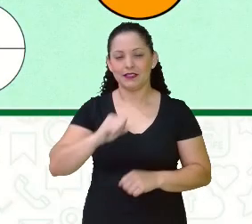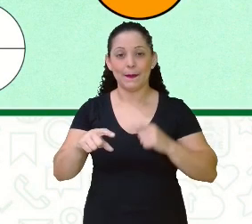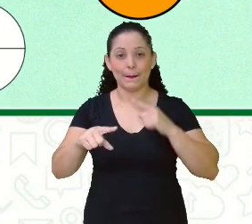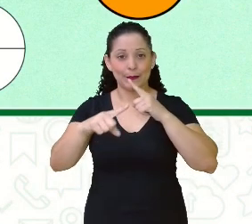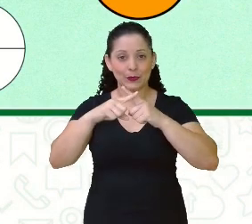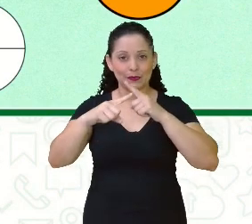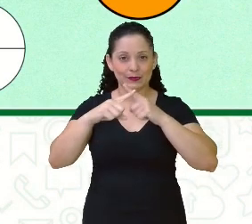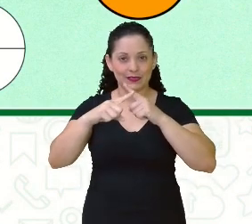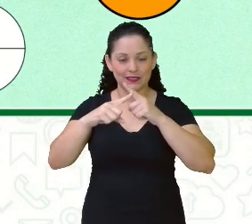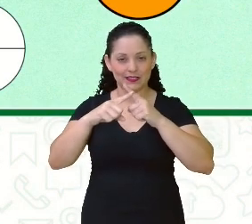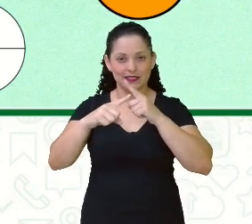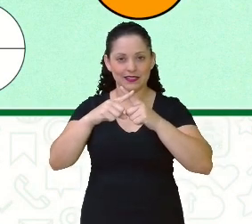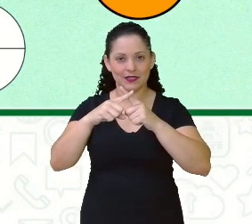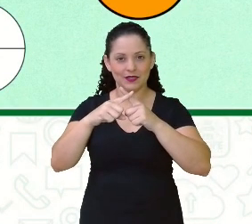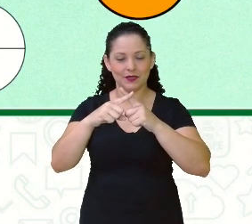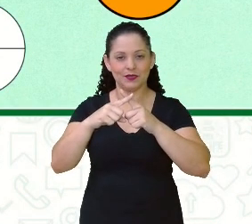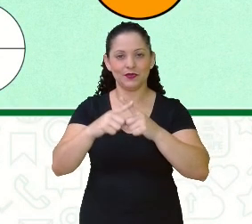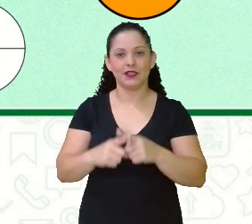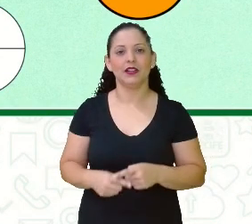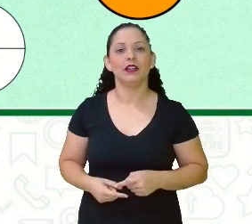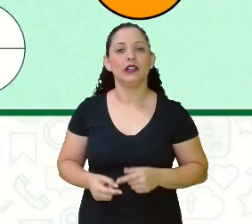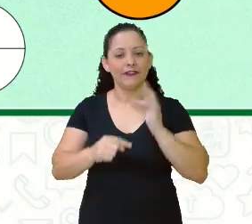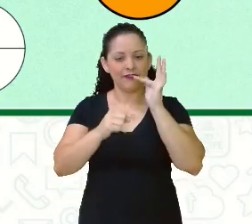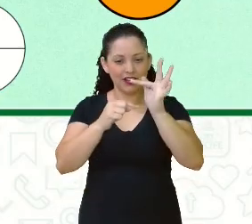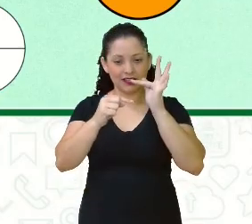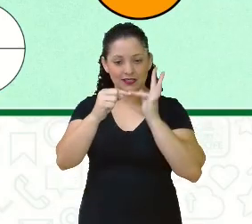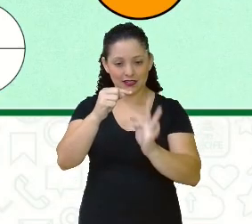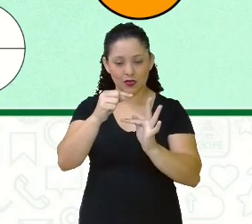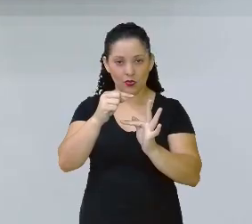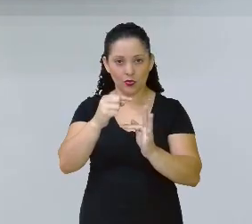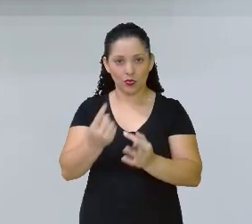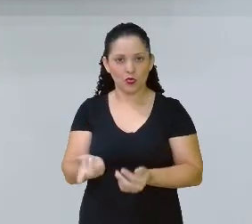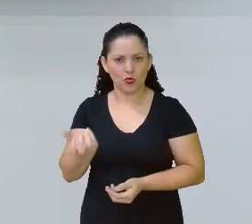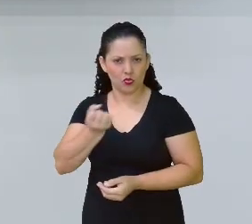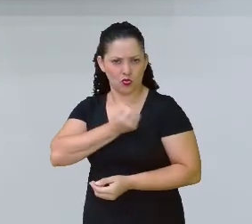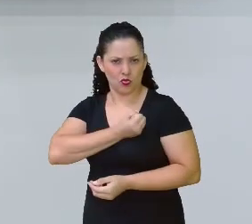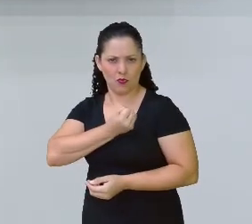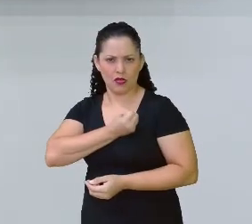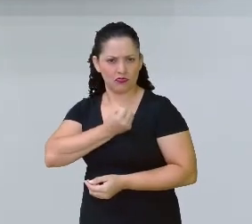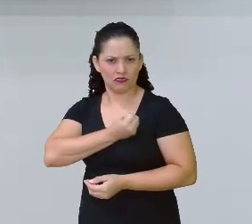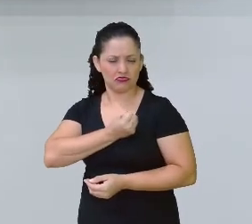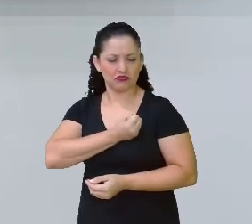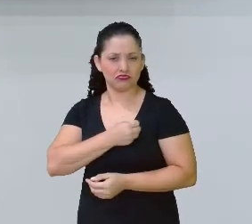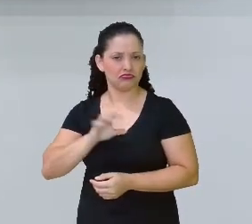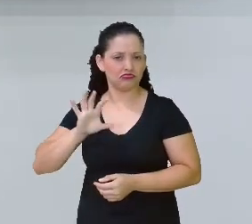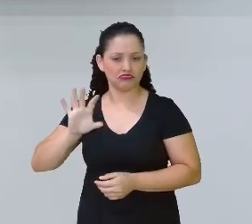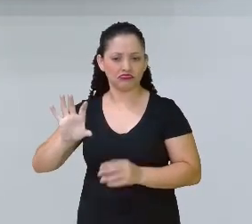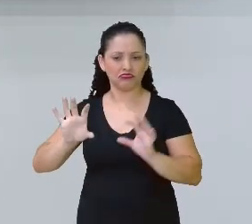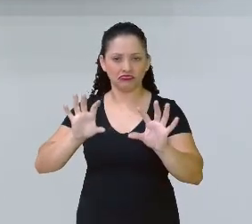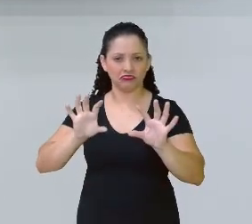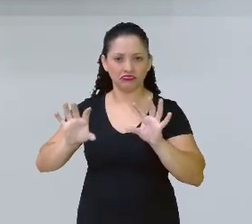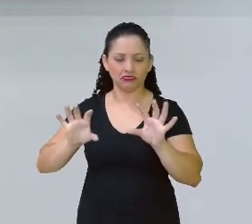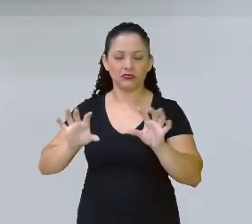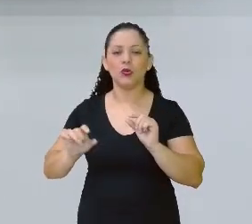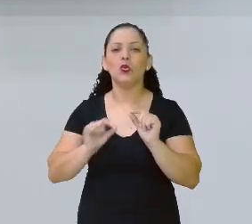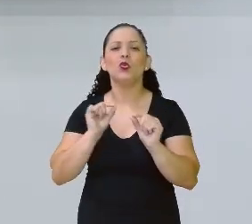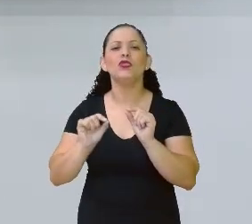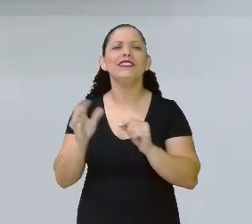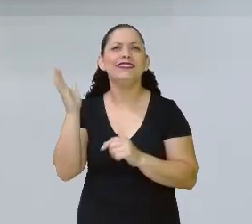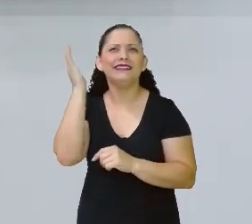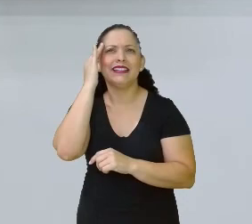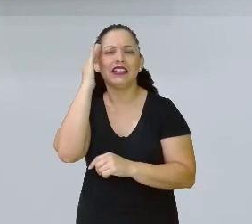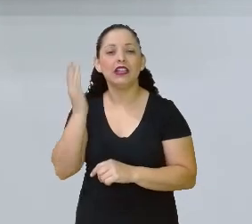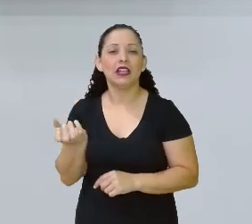multiplicação de frações por um número natural. E aí? O que vocês entendem por um